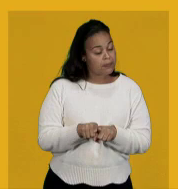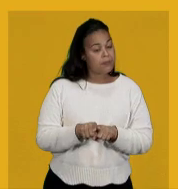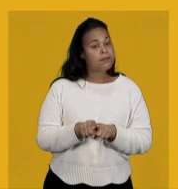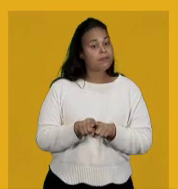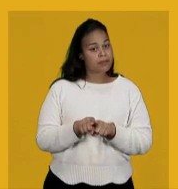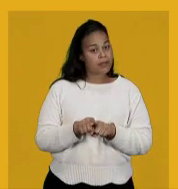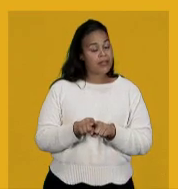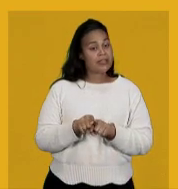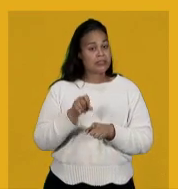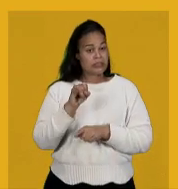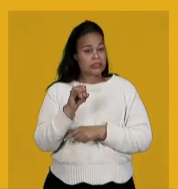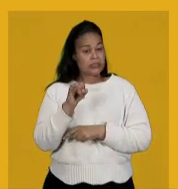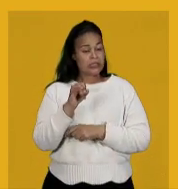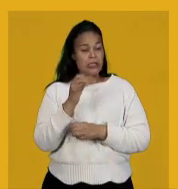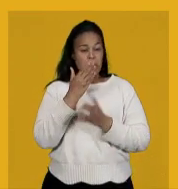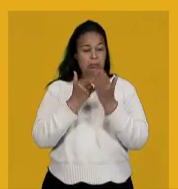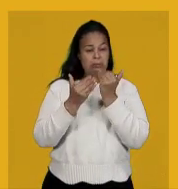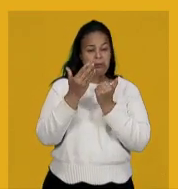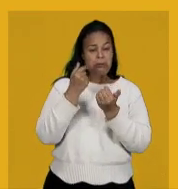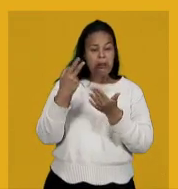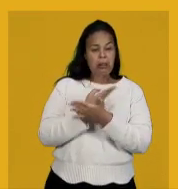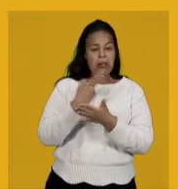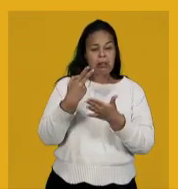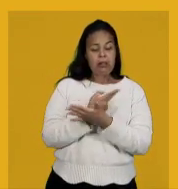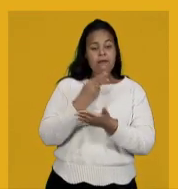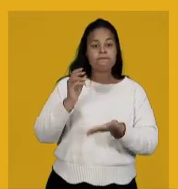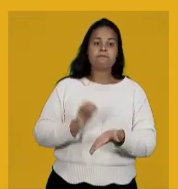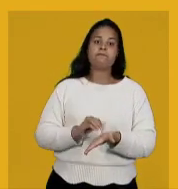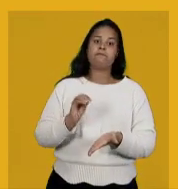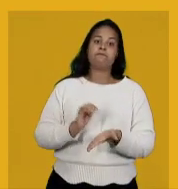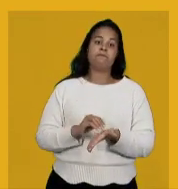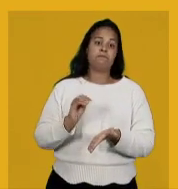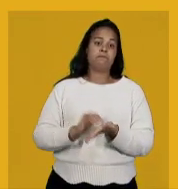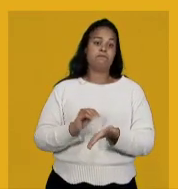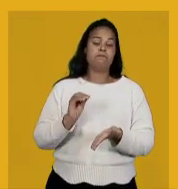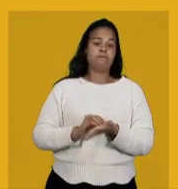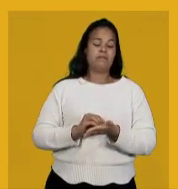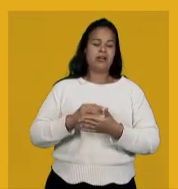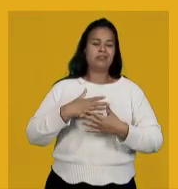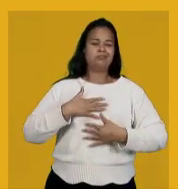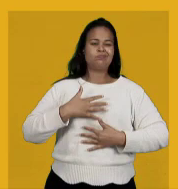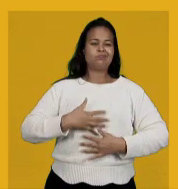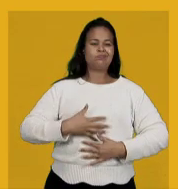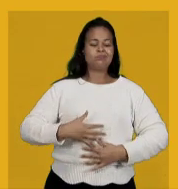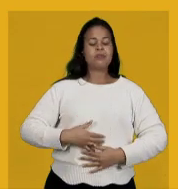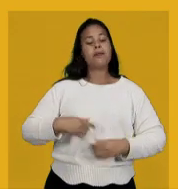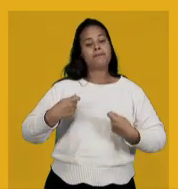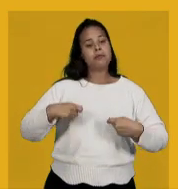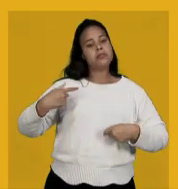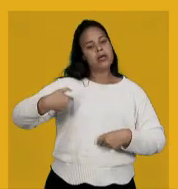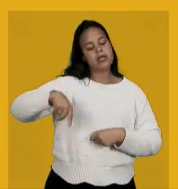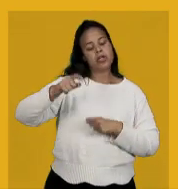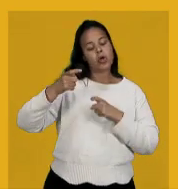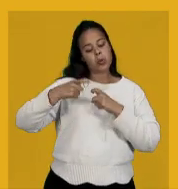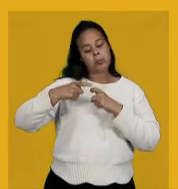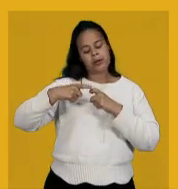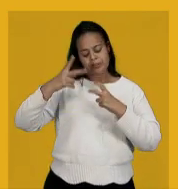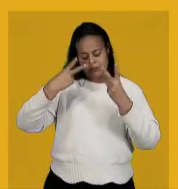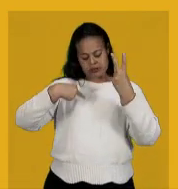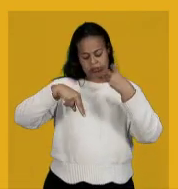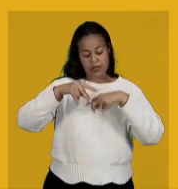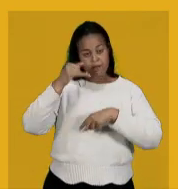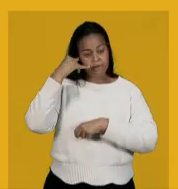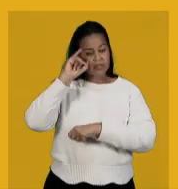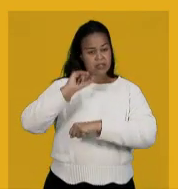ingestão inadequada pode levar a estados de carência e a manifestação clínica, precisar do médico, né? Evita